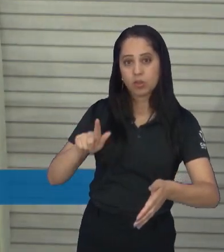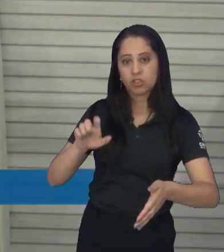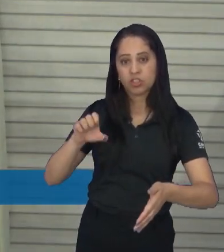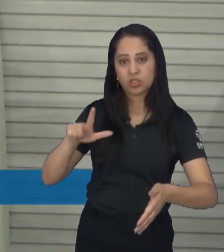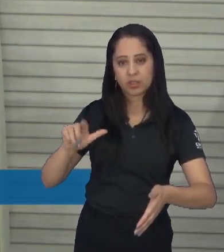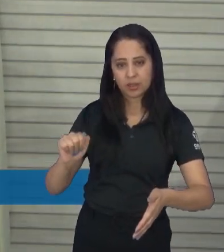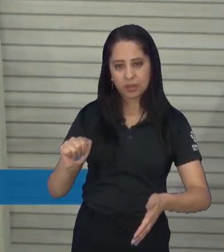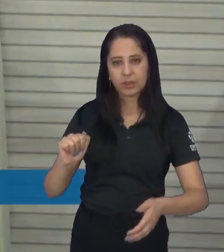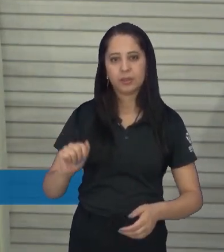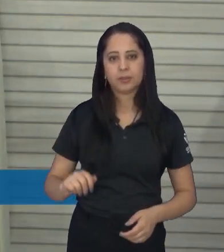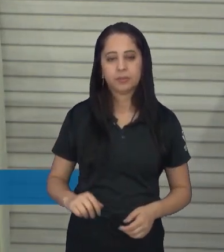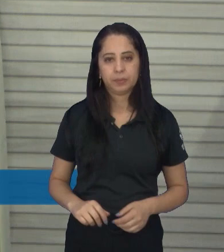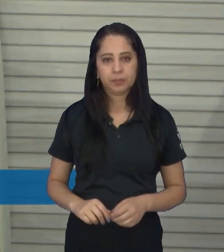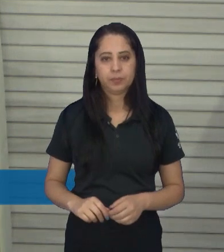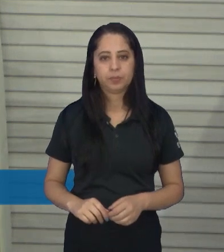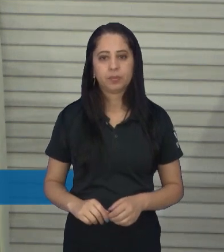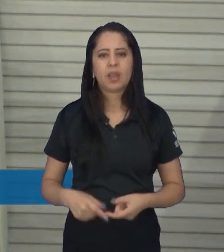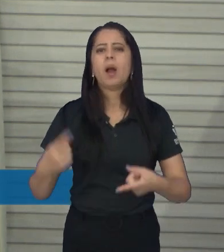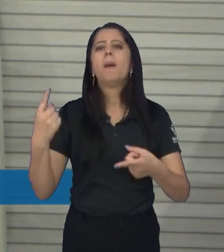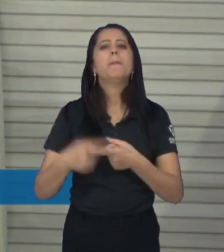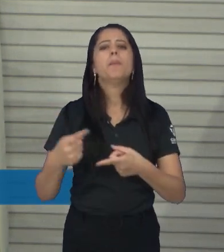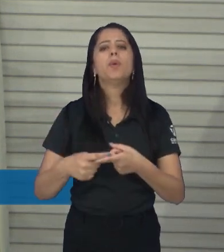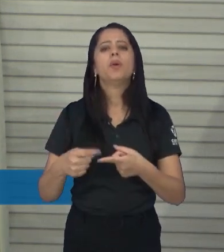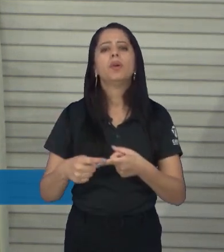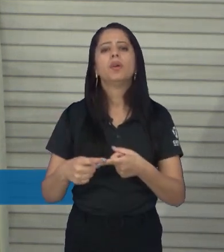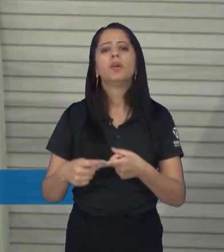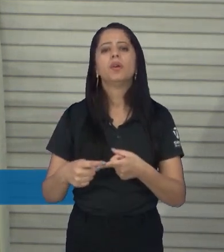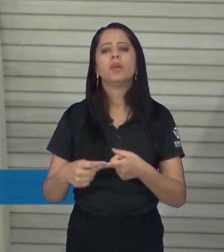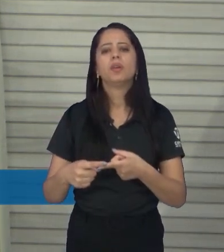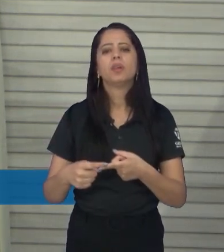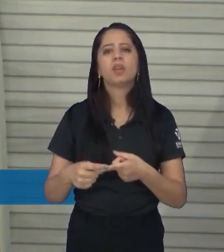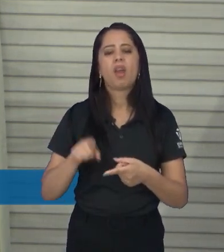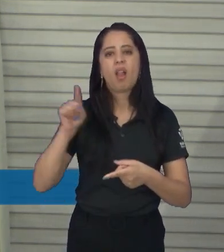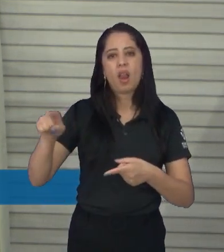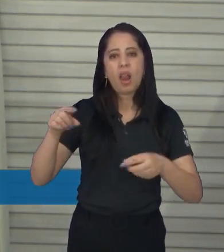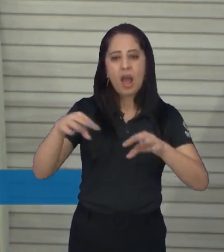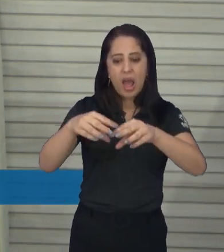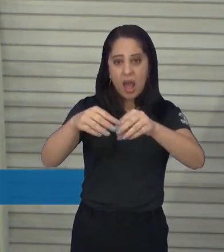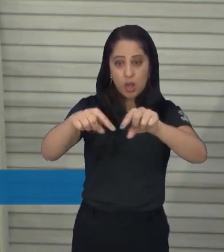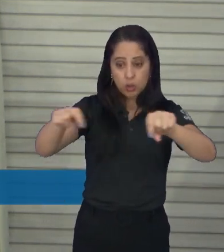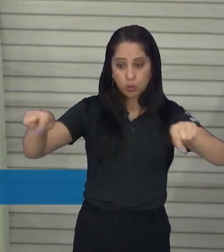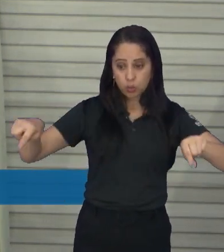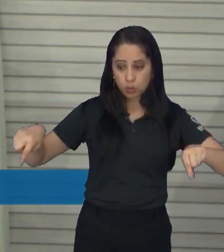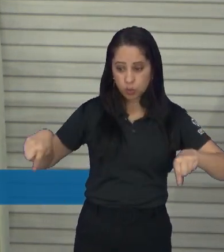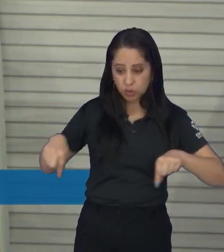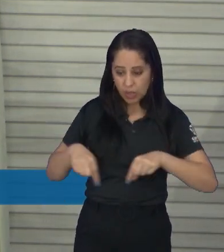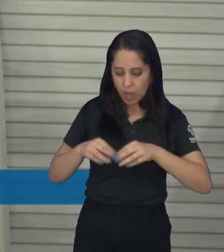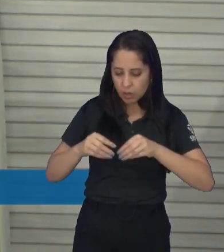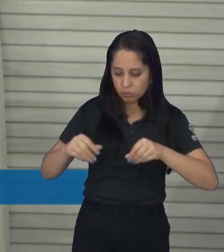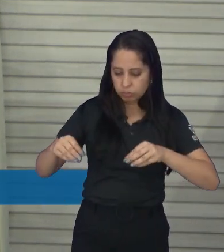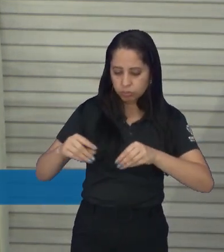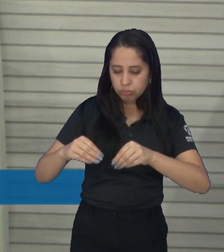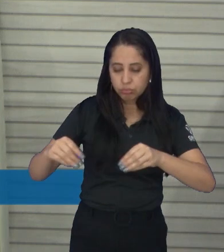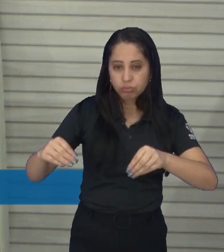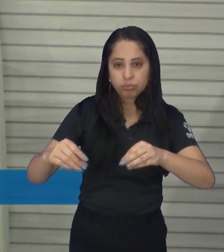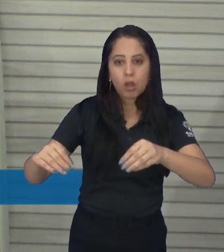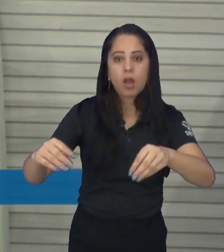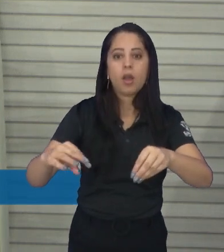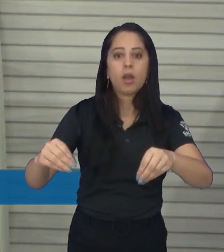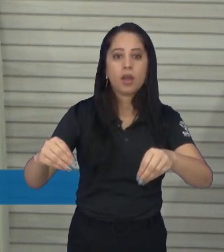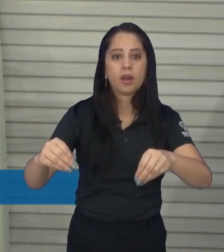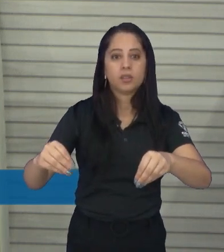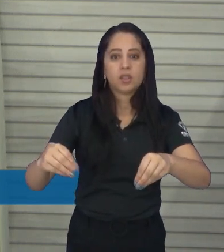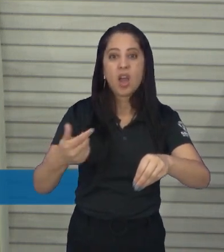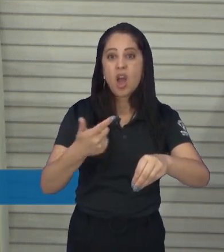que foi a vez que ela foi lá limpar porque que aquele maior terreno que tem lá no banhado naquela Vargem Linda que vocês vê que